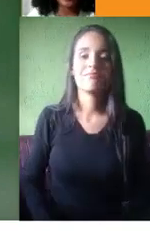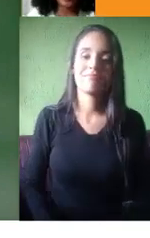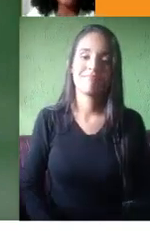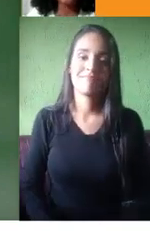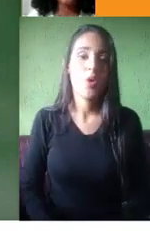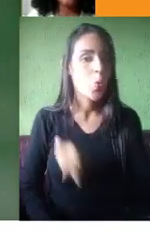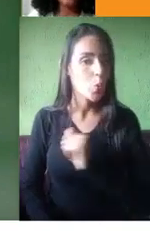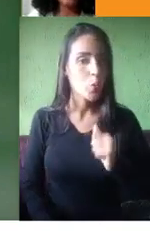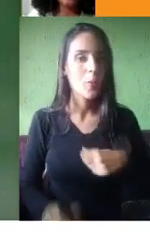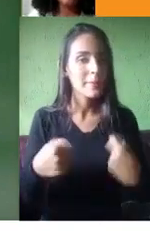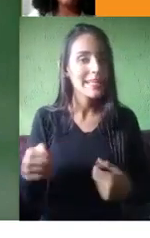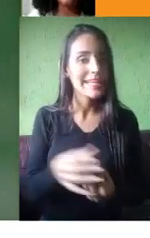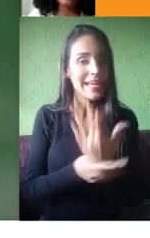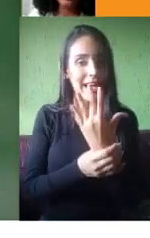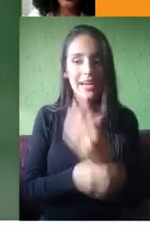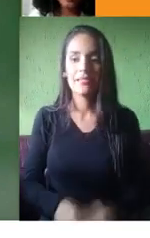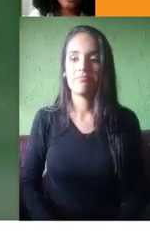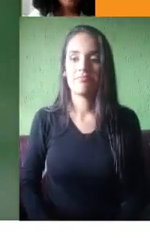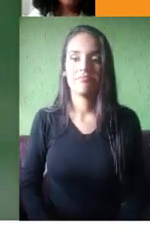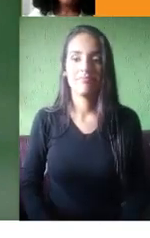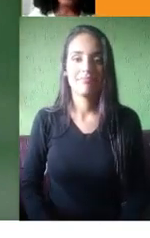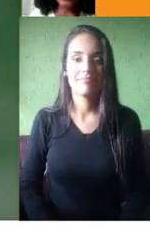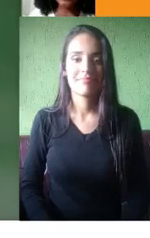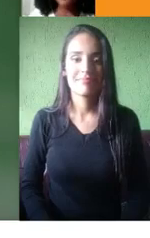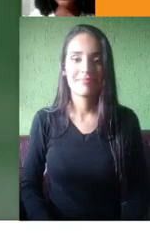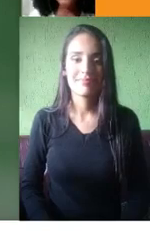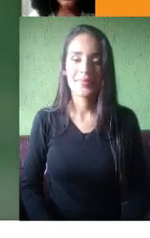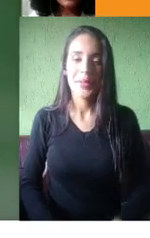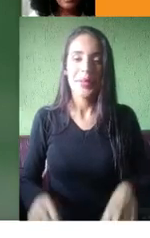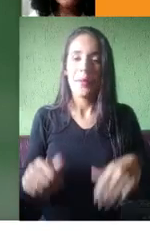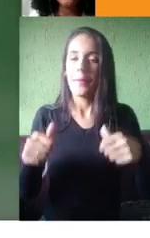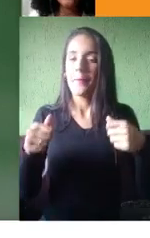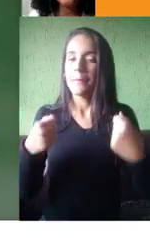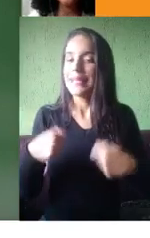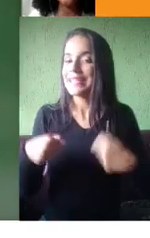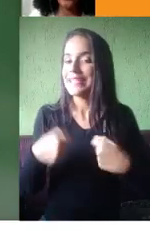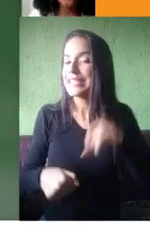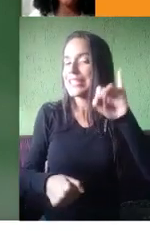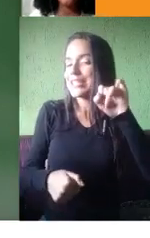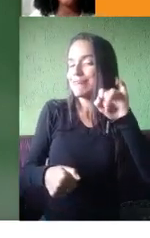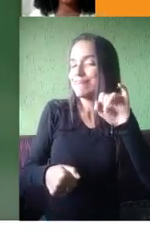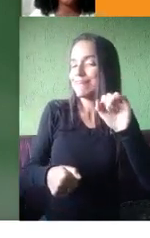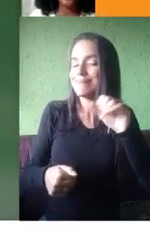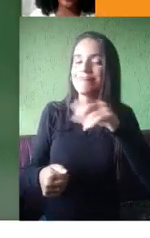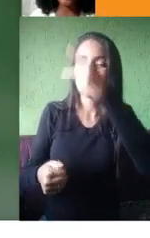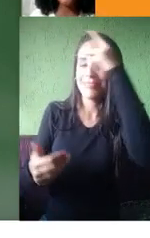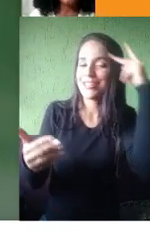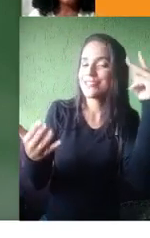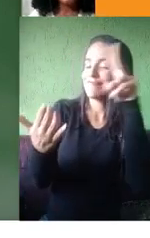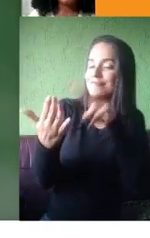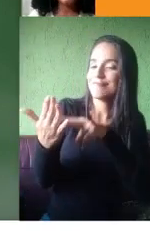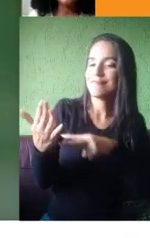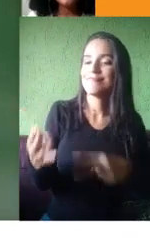criativo, né, uma criação do escritor ali. Ele deve despertar e seduzir o leitor, como eu falei